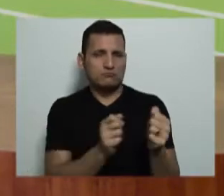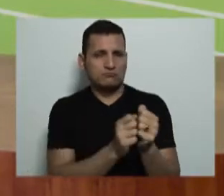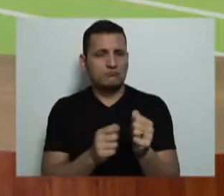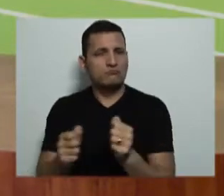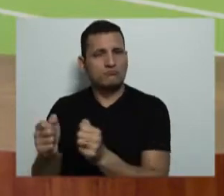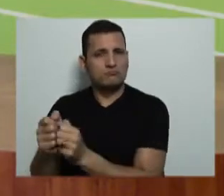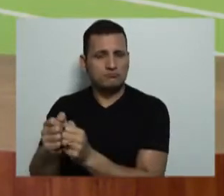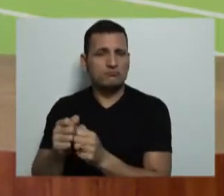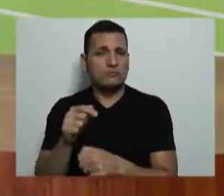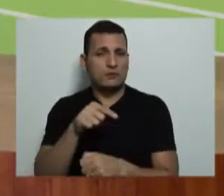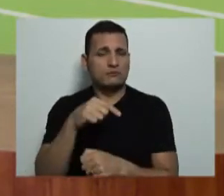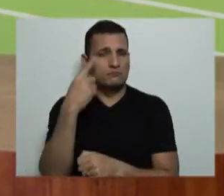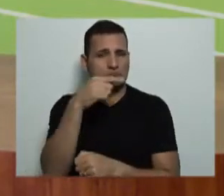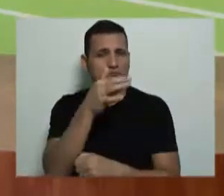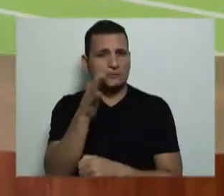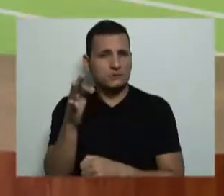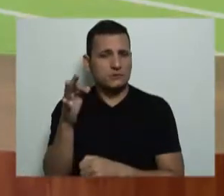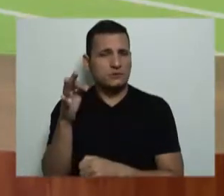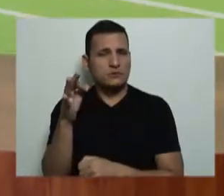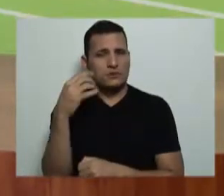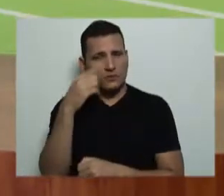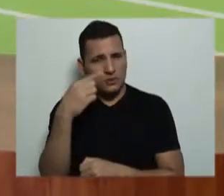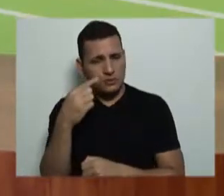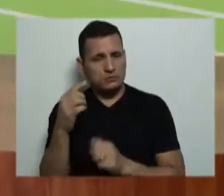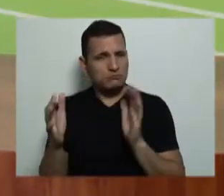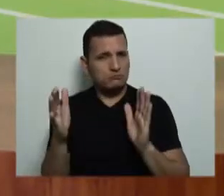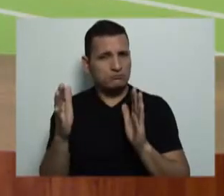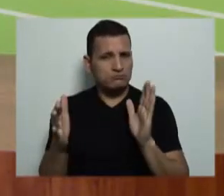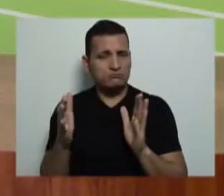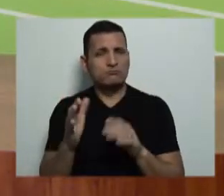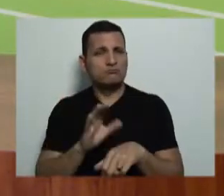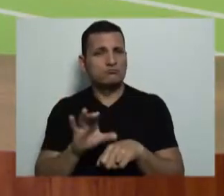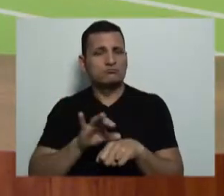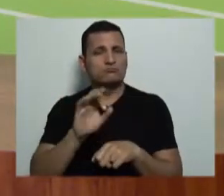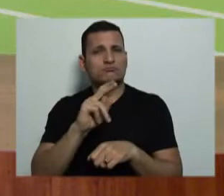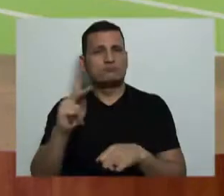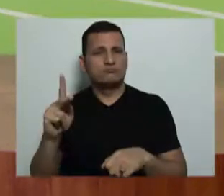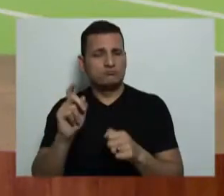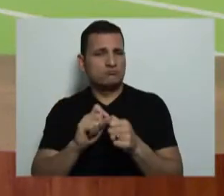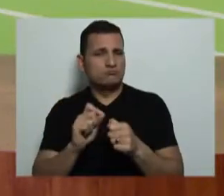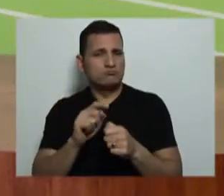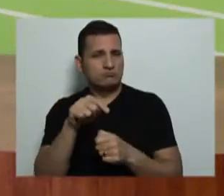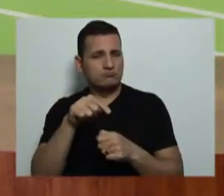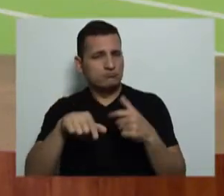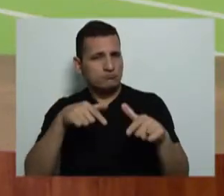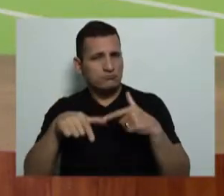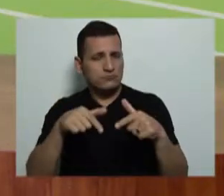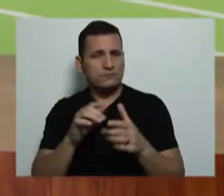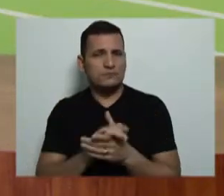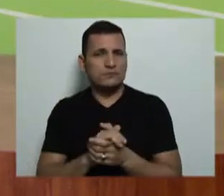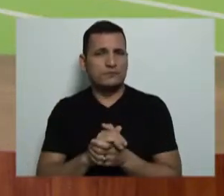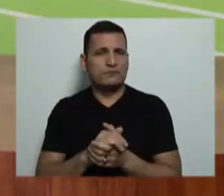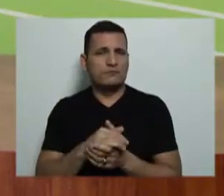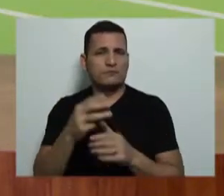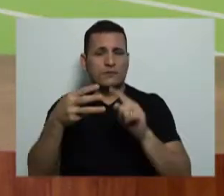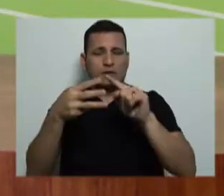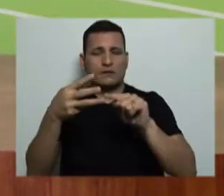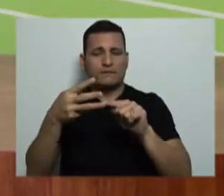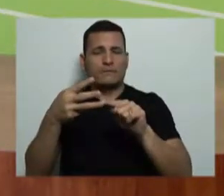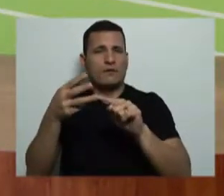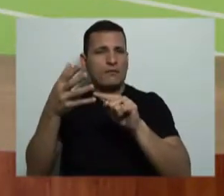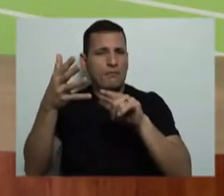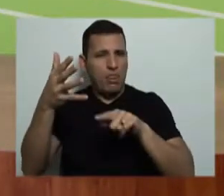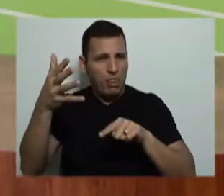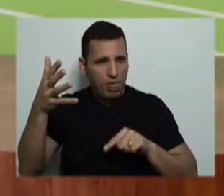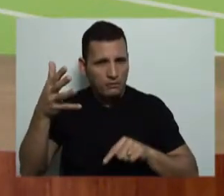nesse período de 100 horas que está previsto para o curso de cooperativismo para desenvolver essa atividade. Os outros ele vai